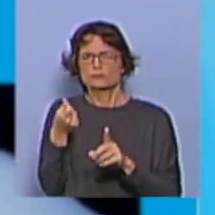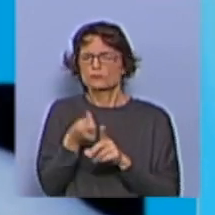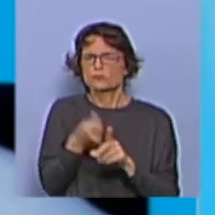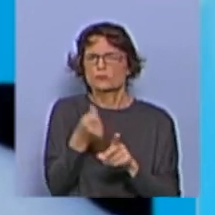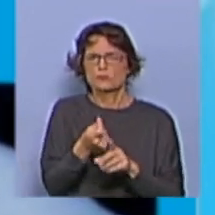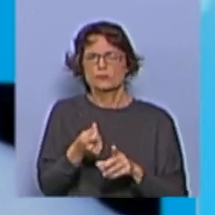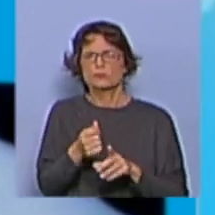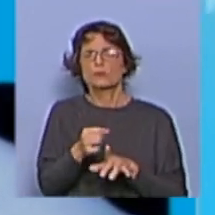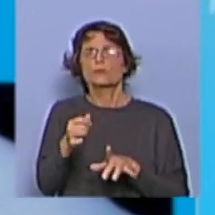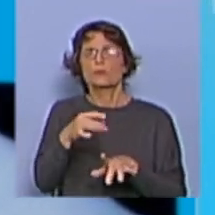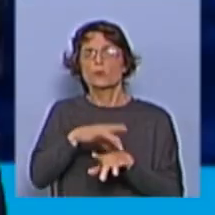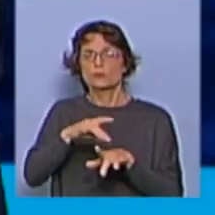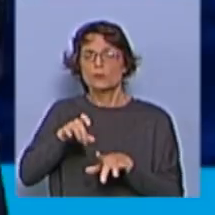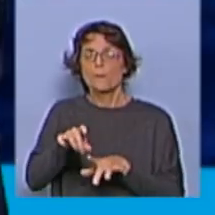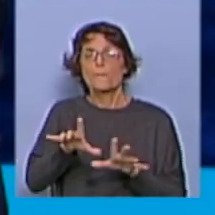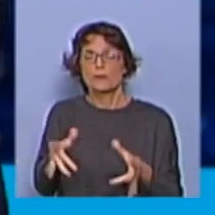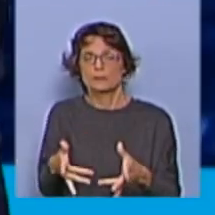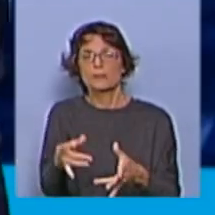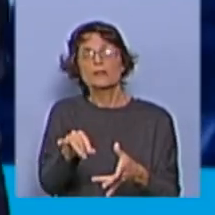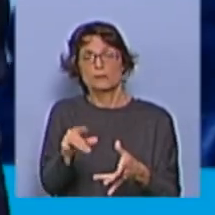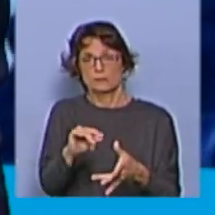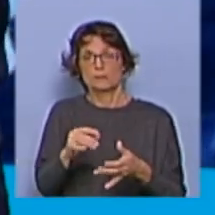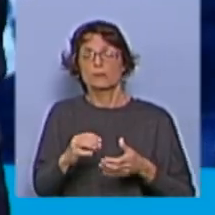projetos de solidariedade por aqueles que mais precisam?